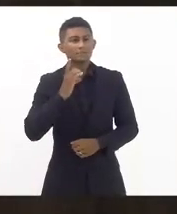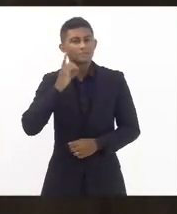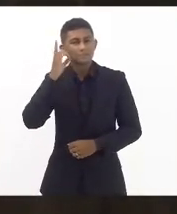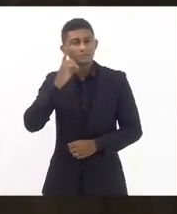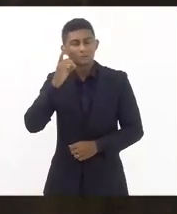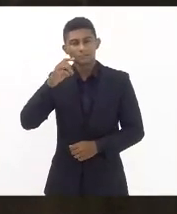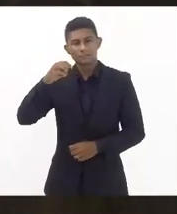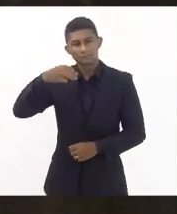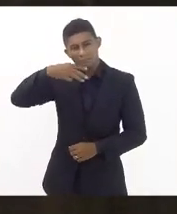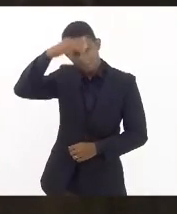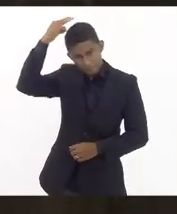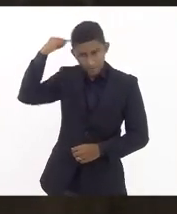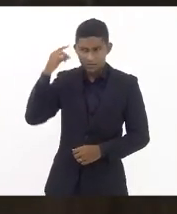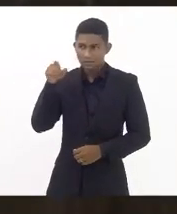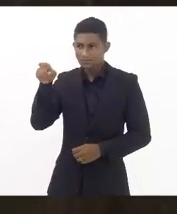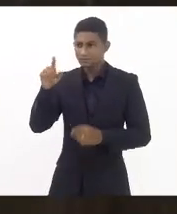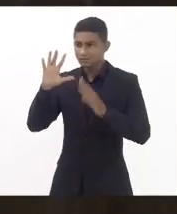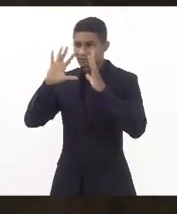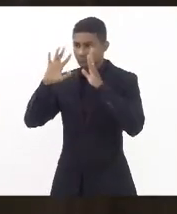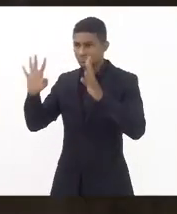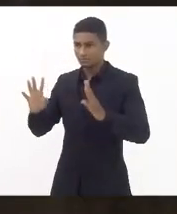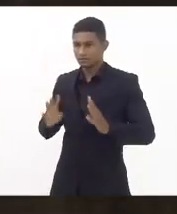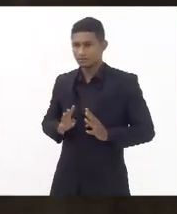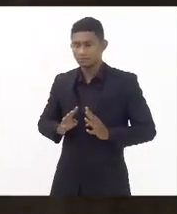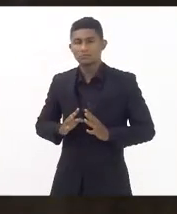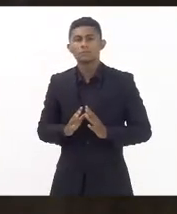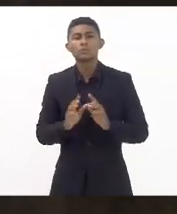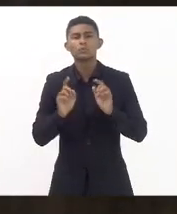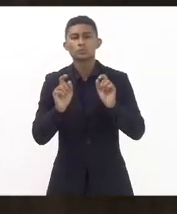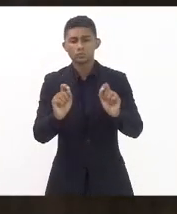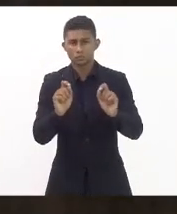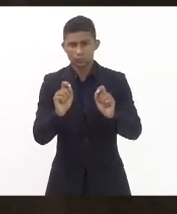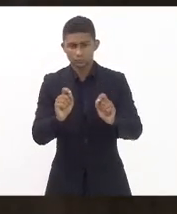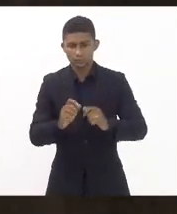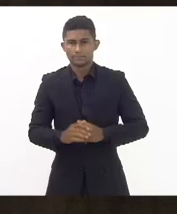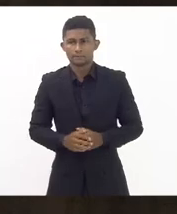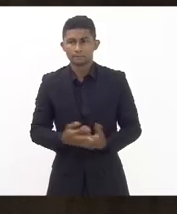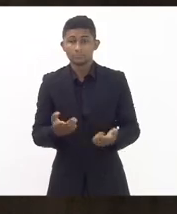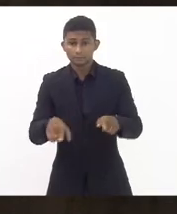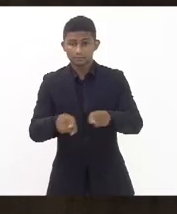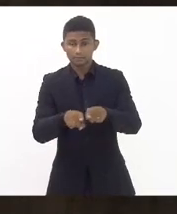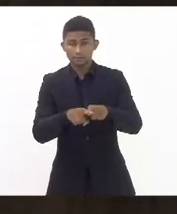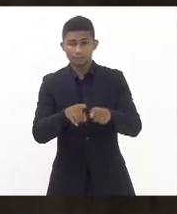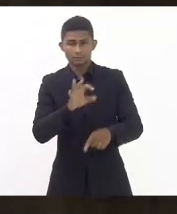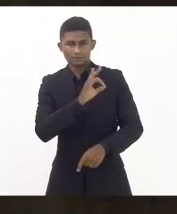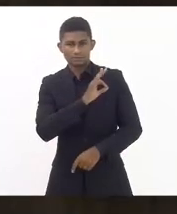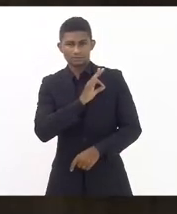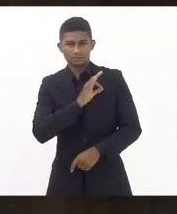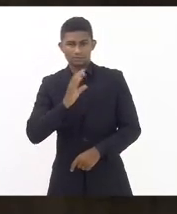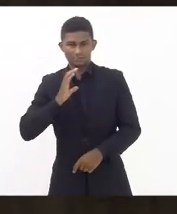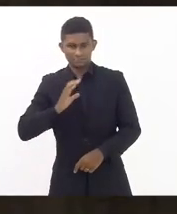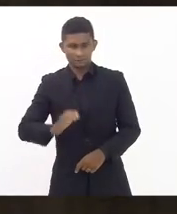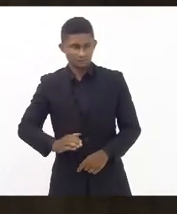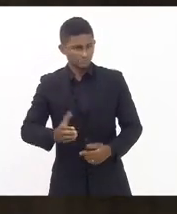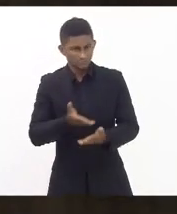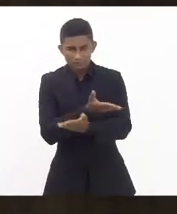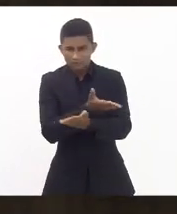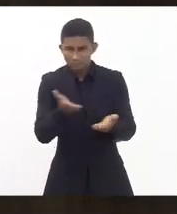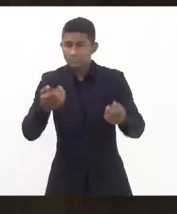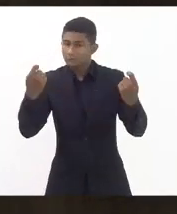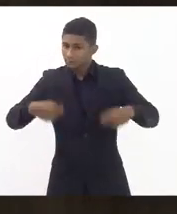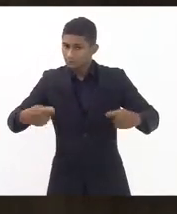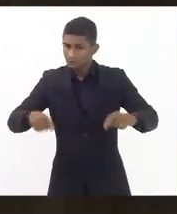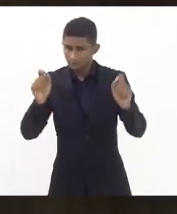Pacheco, líder do governo e de Vossa Excelência, e pedir também aos policiais civis que tenham bastante atenção ao que